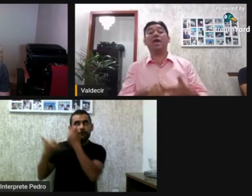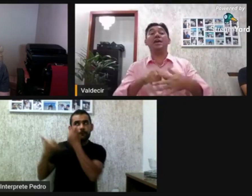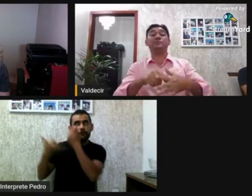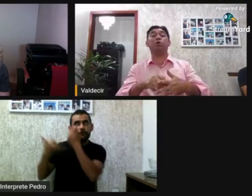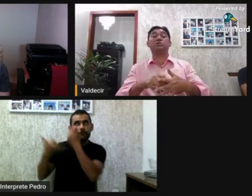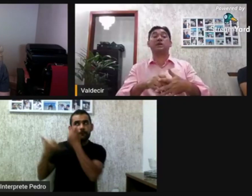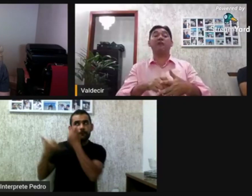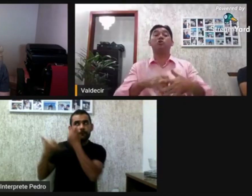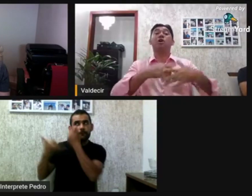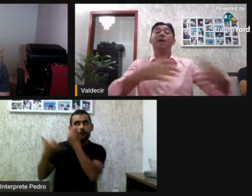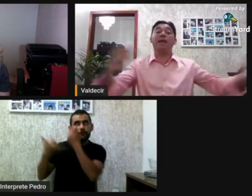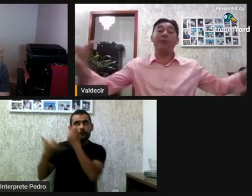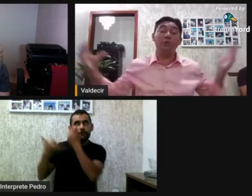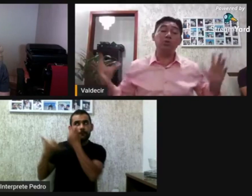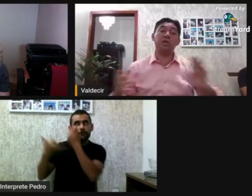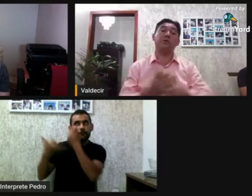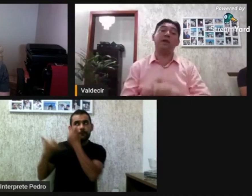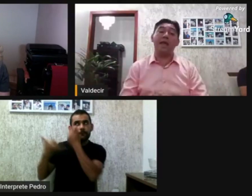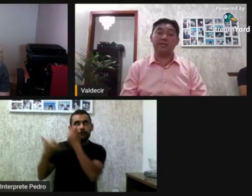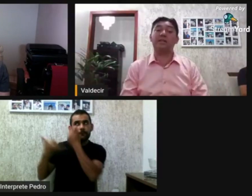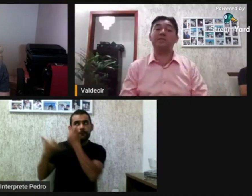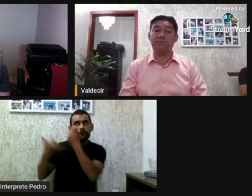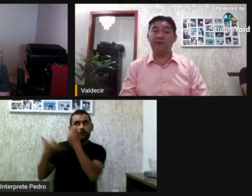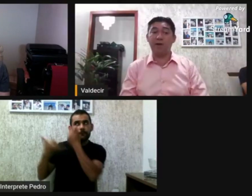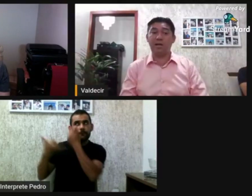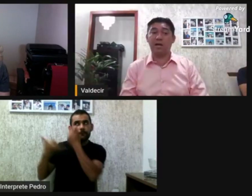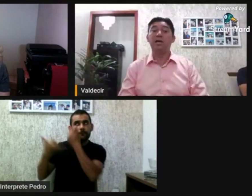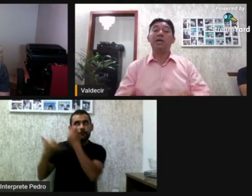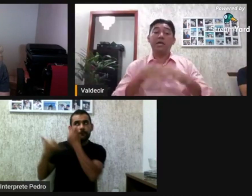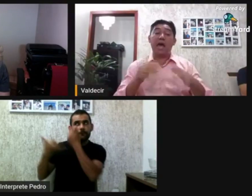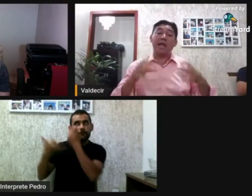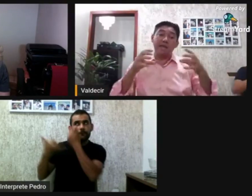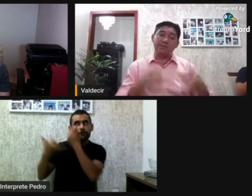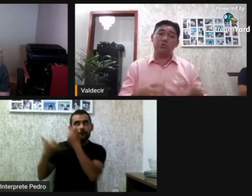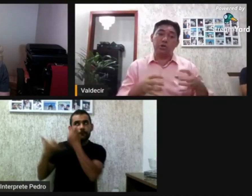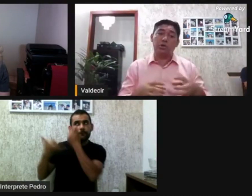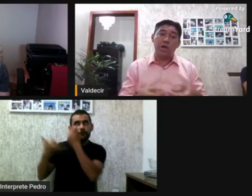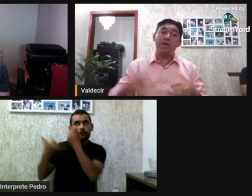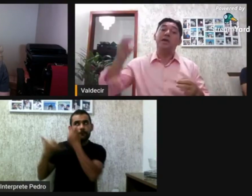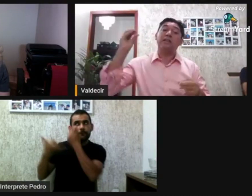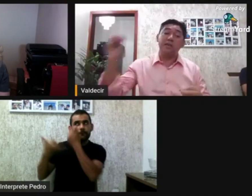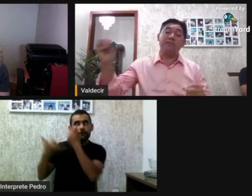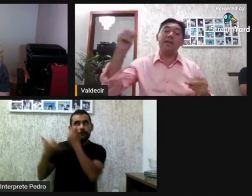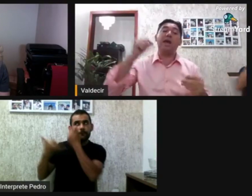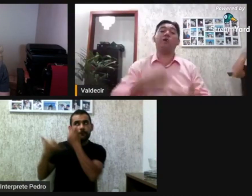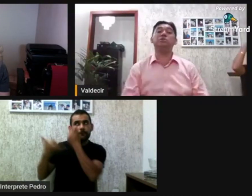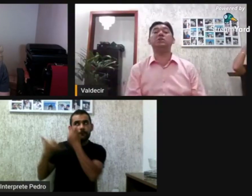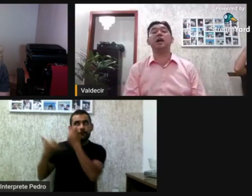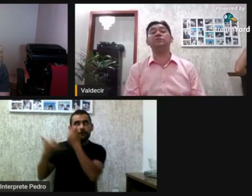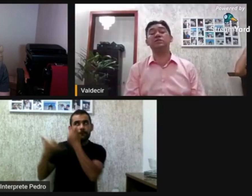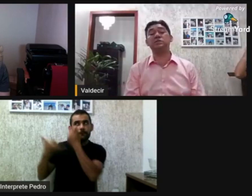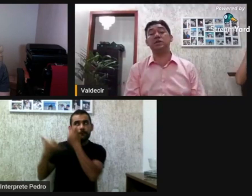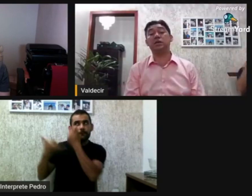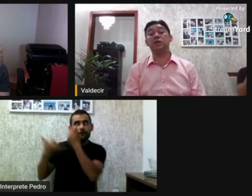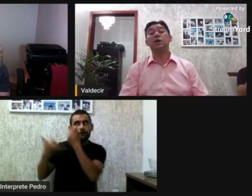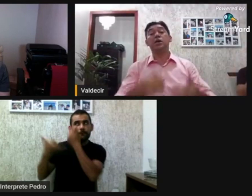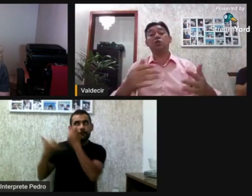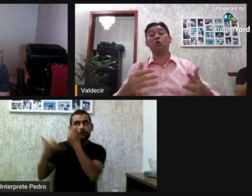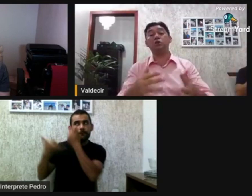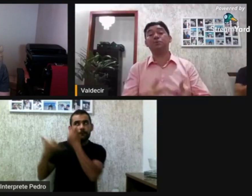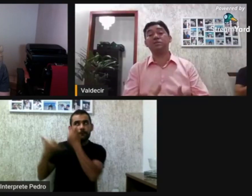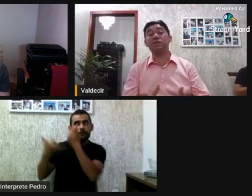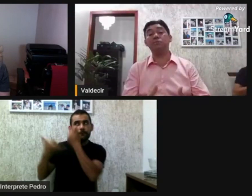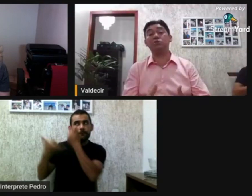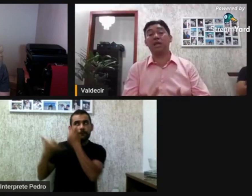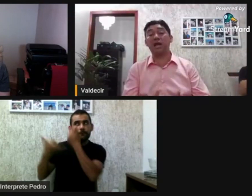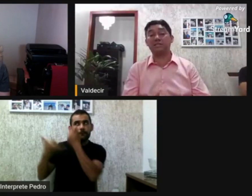e hoje ele é responsável pela manutenção elétrica dessa fábrica, que além de São João del Rei, tem filial em cidade vizinha aqui.